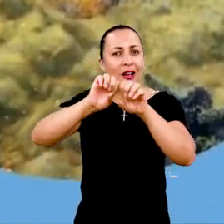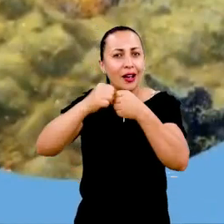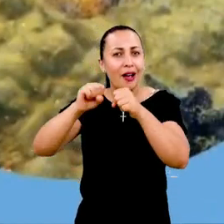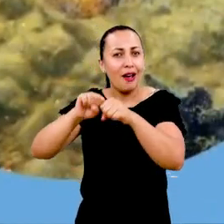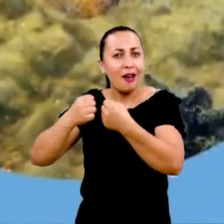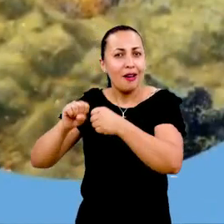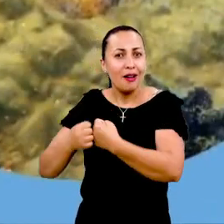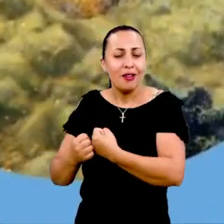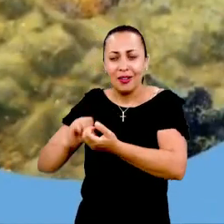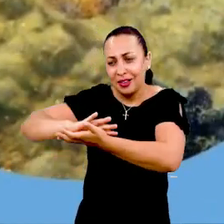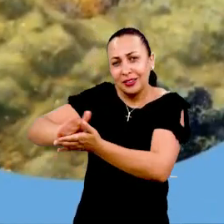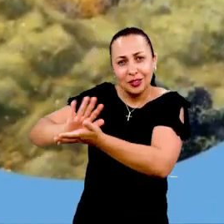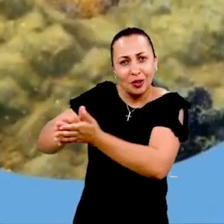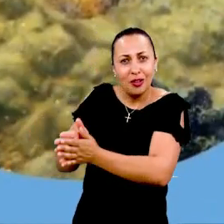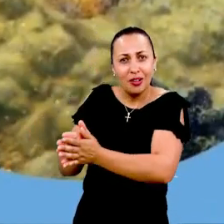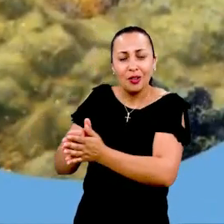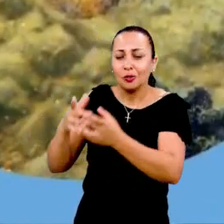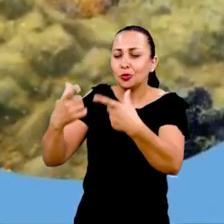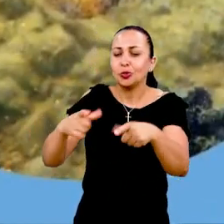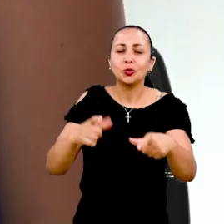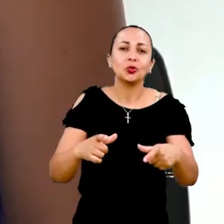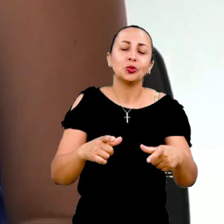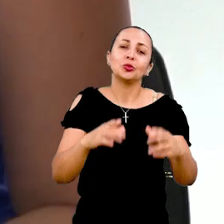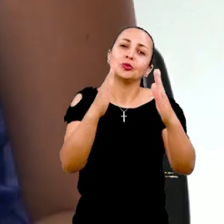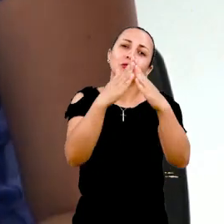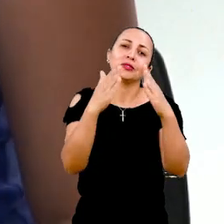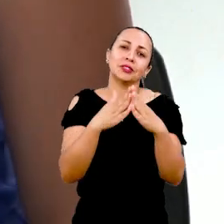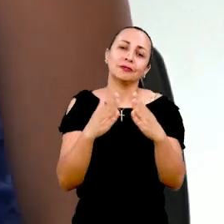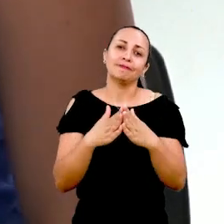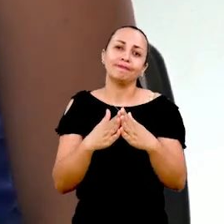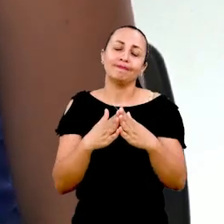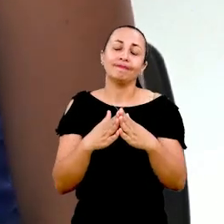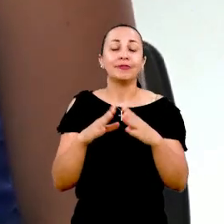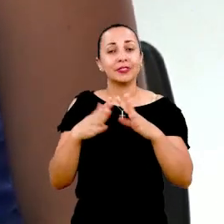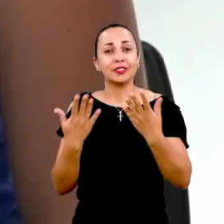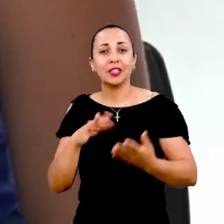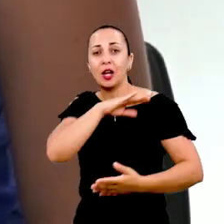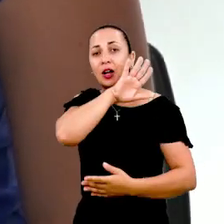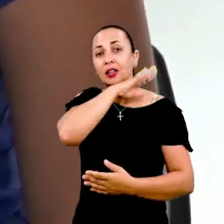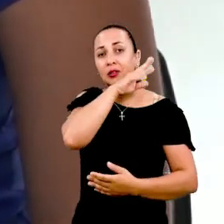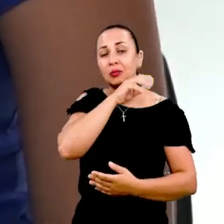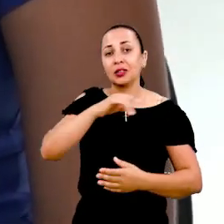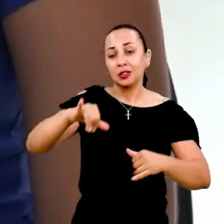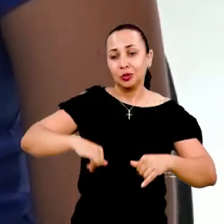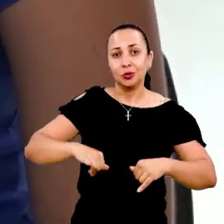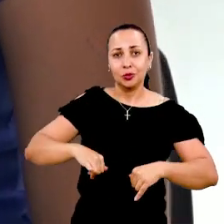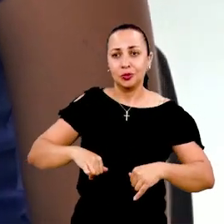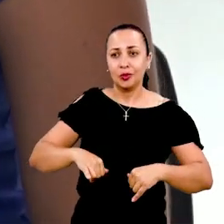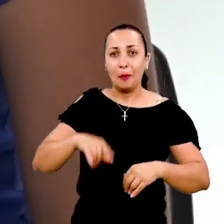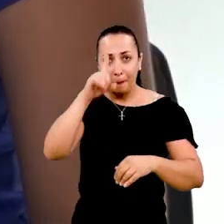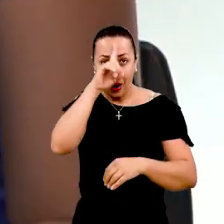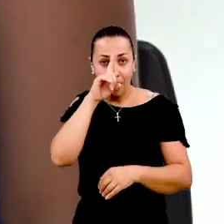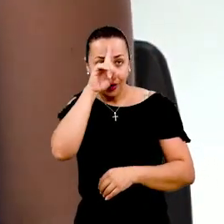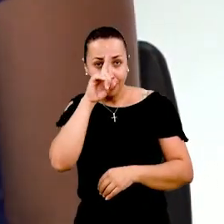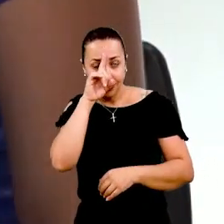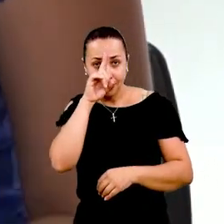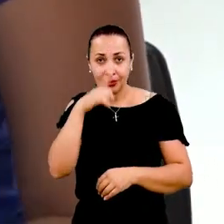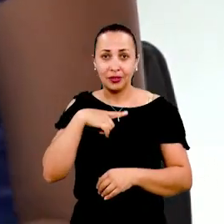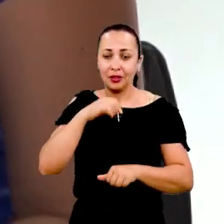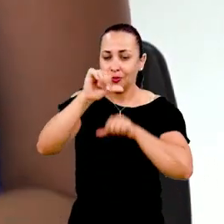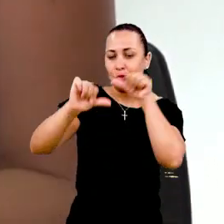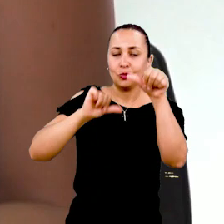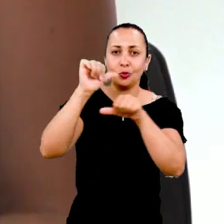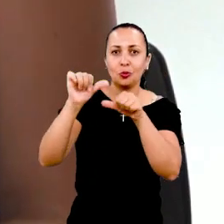de hábitat, ou seja, a destruição do ambiente onde eles vivem. Por serem animais ameaçados, os cavalos marinhos eles demandam essa atenção